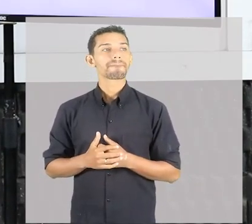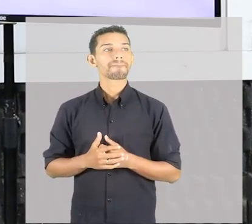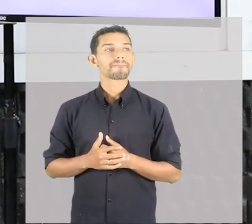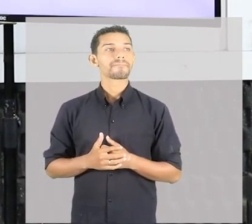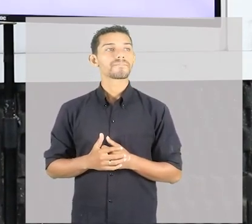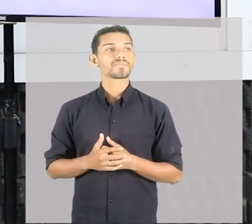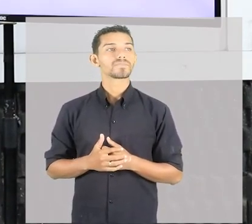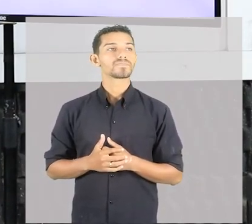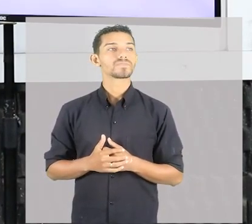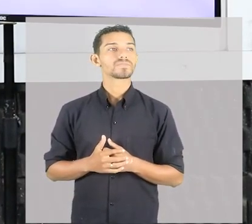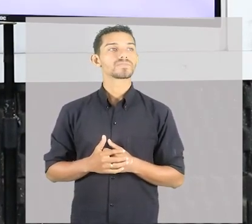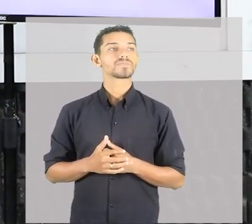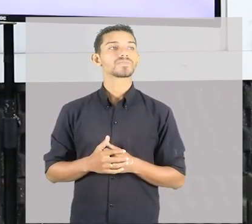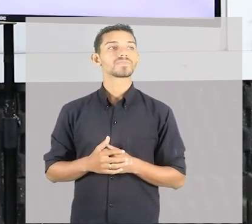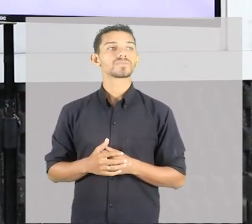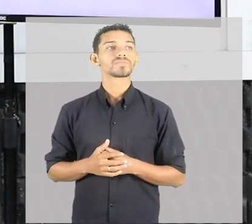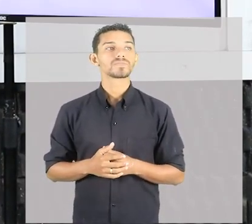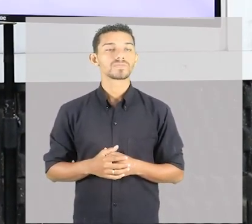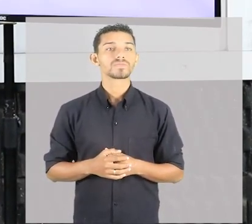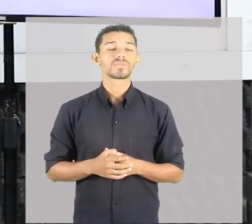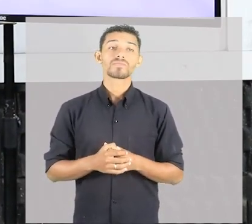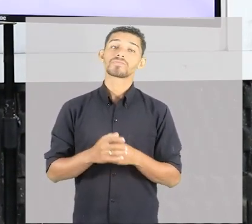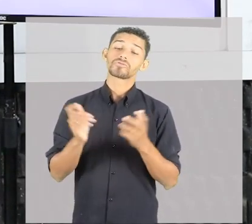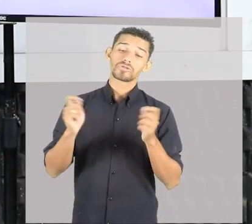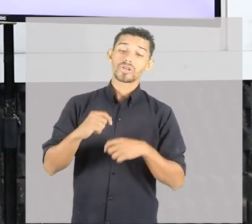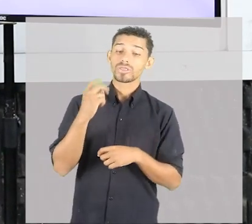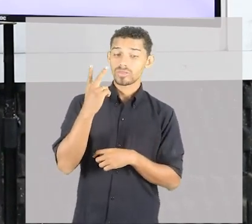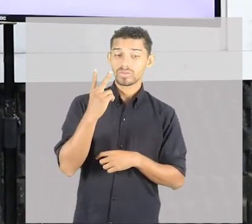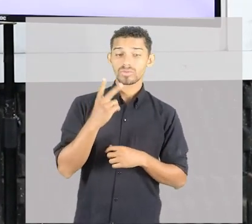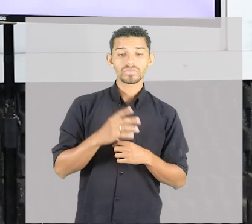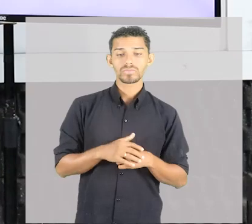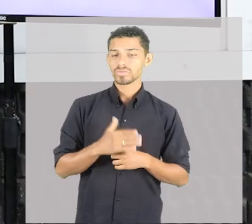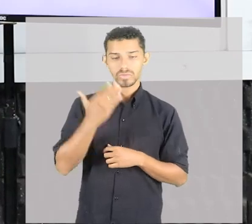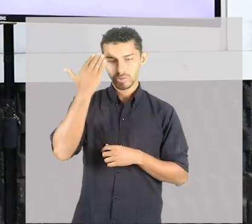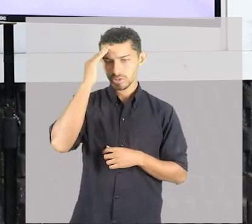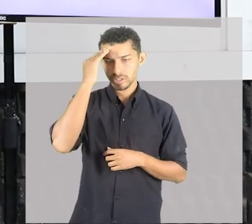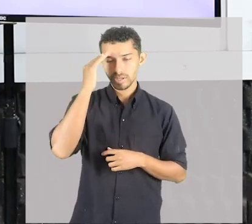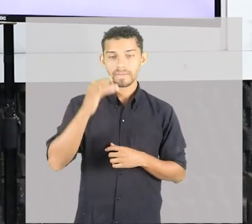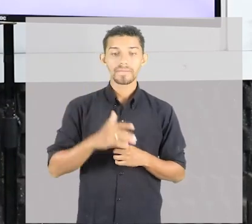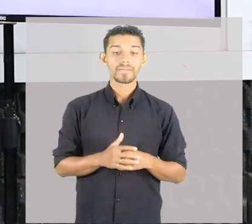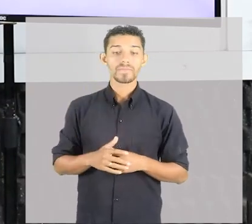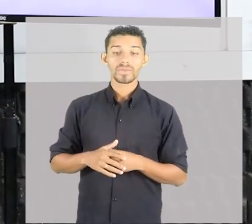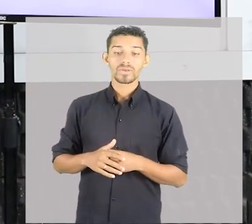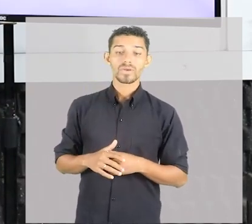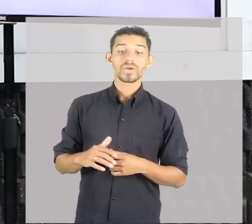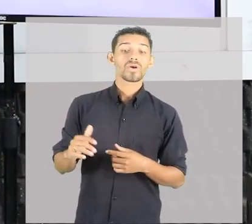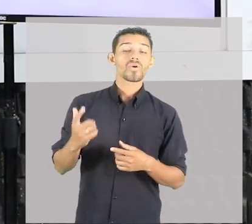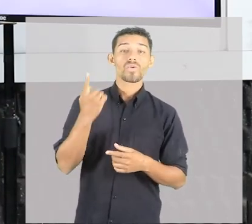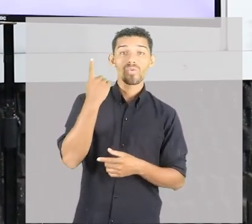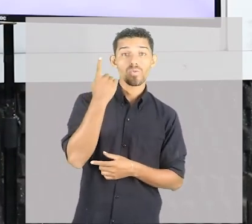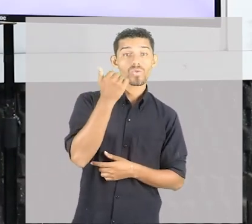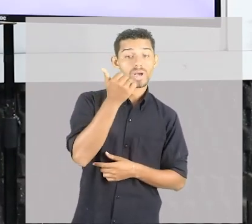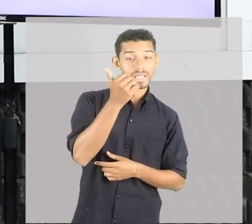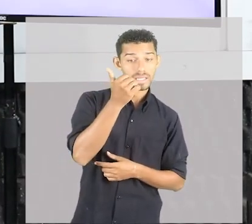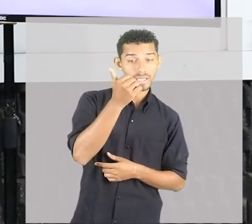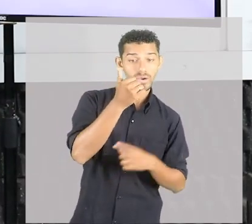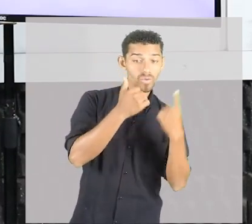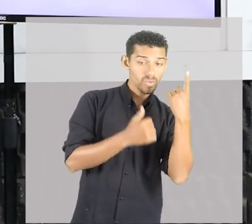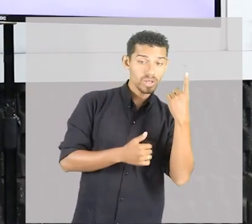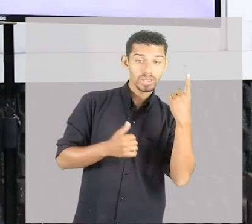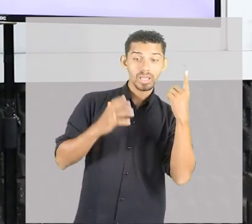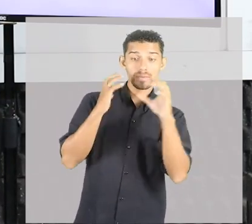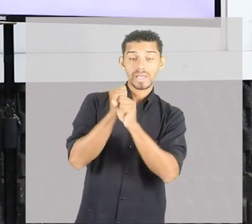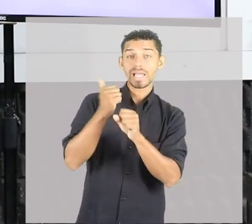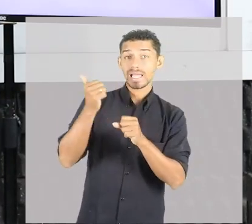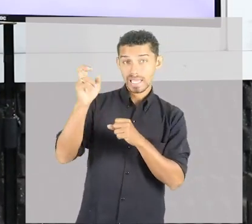eu tinha dois atms de pressão n eu não peguei isso aí Olha bem aqui ó 1 ATM tem 15 l